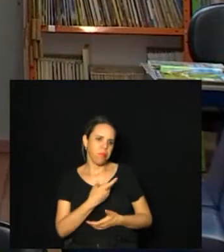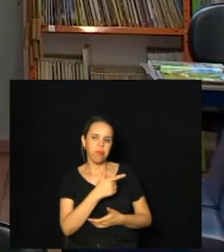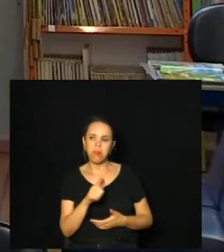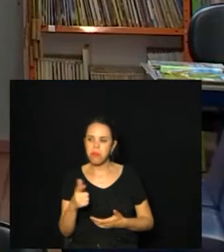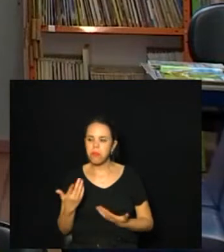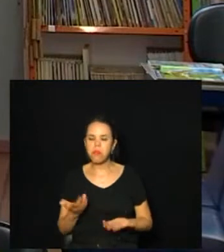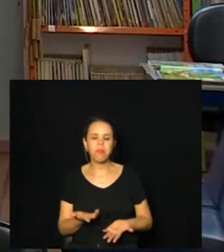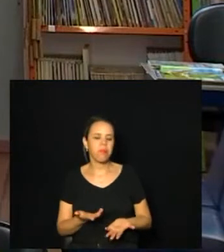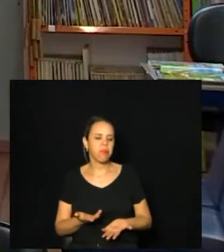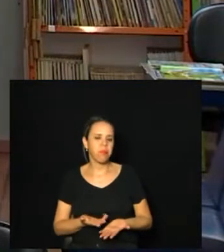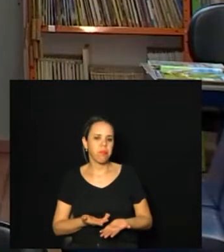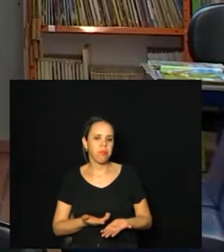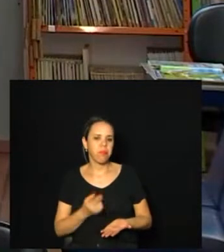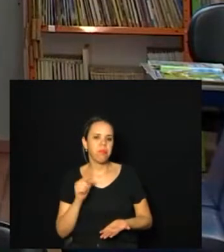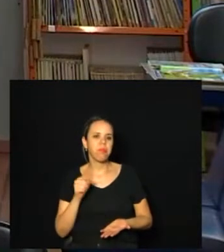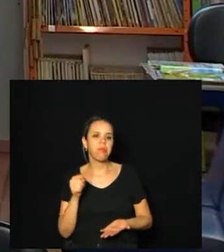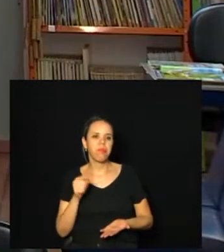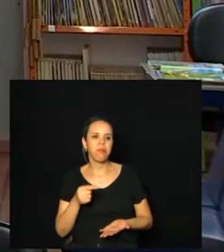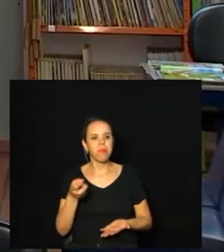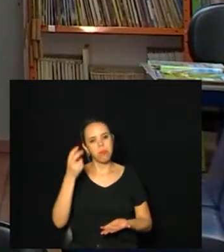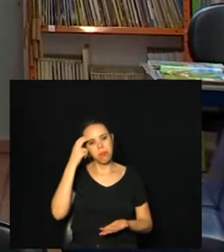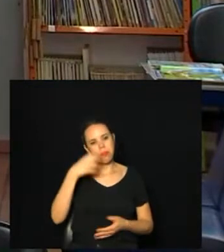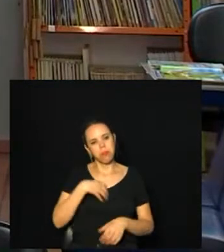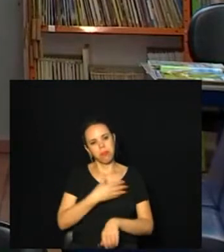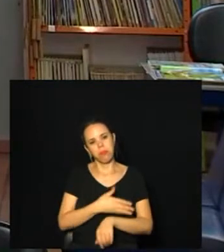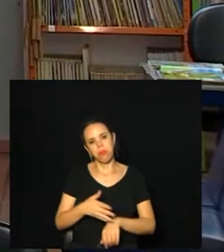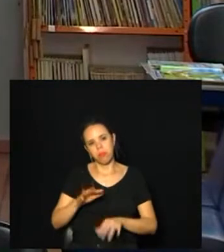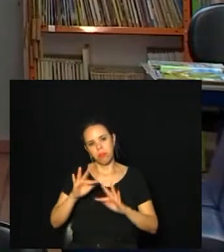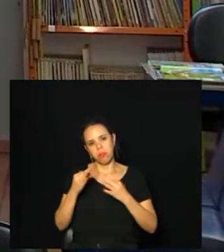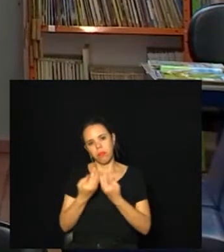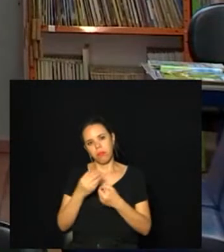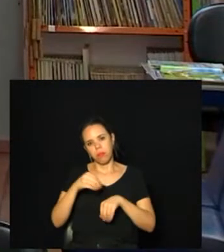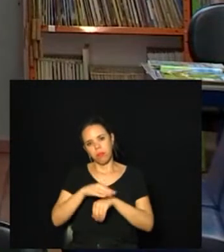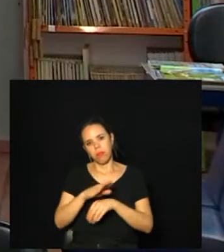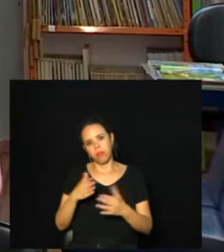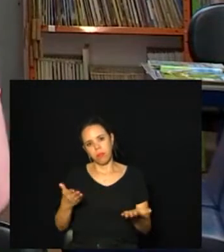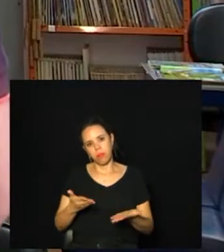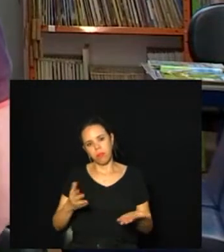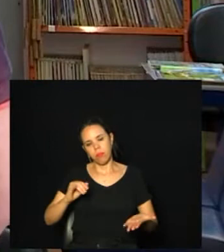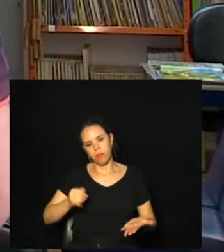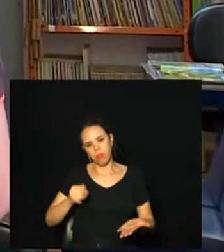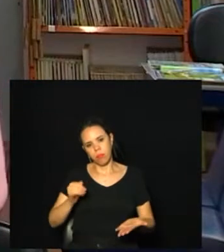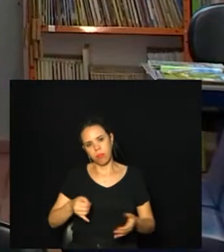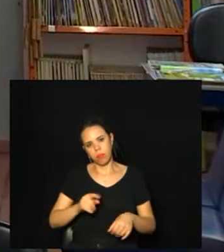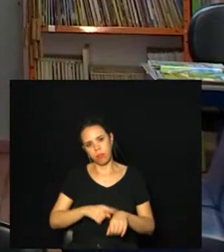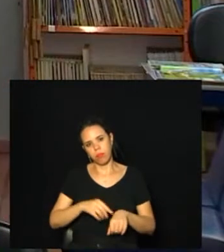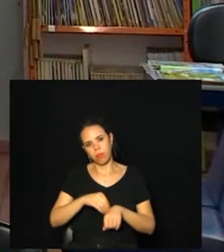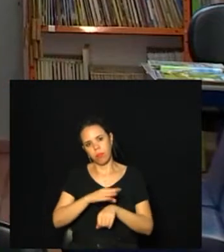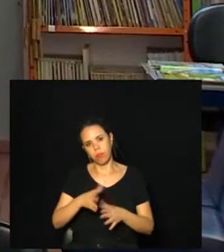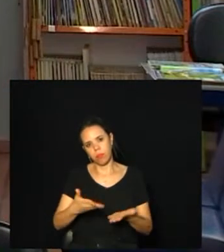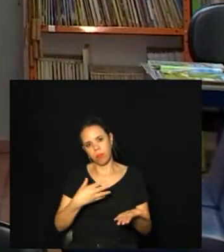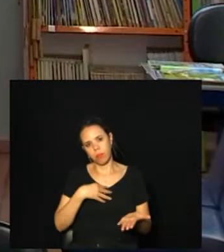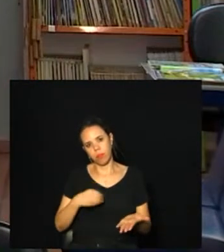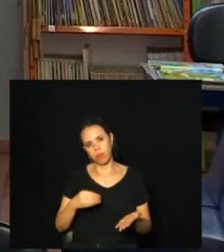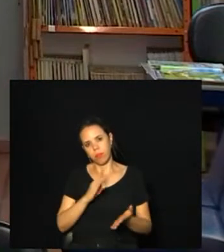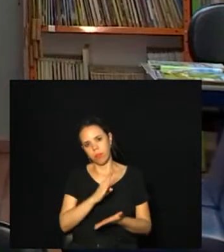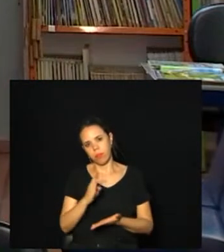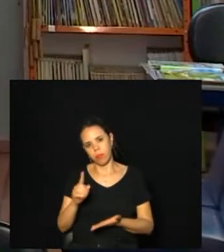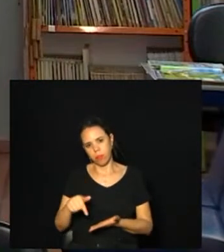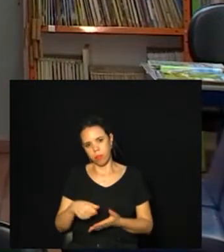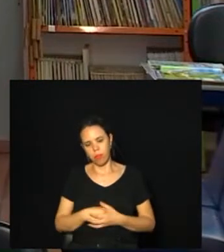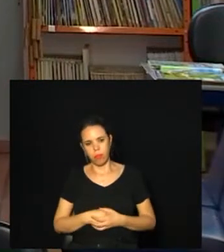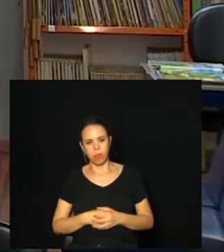tinha essa cultura, ainda mais para os pais, né, dando essa dica agora, aproveitar o momento para levar o seu filho até uma biblioteca, não